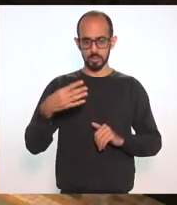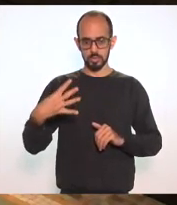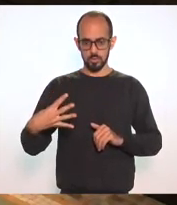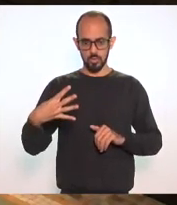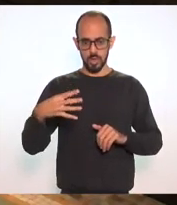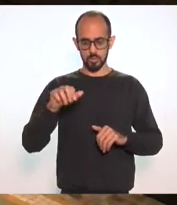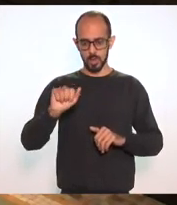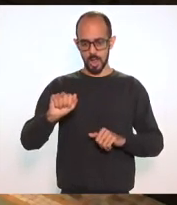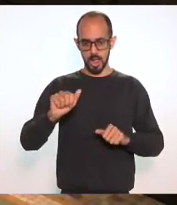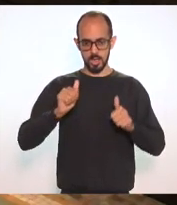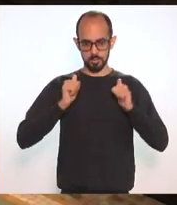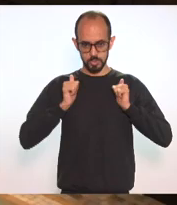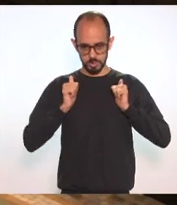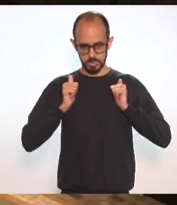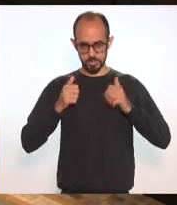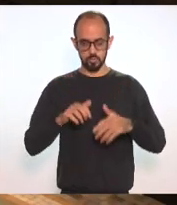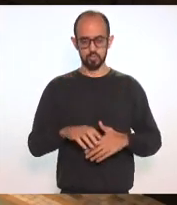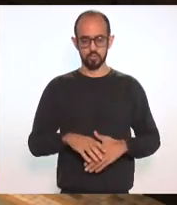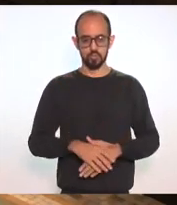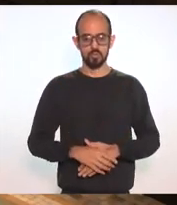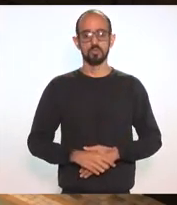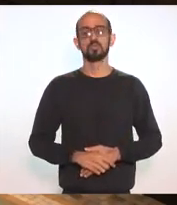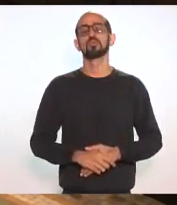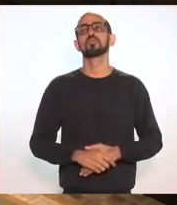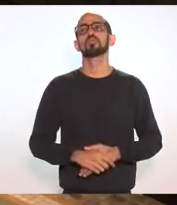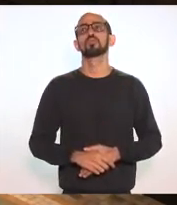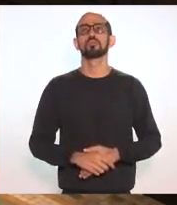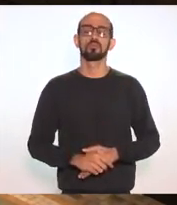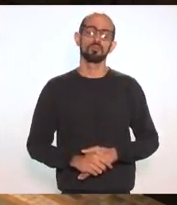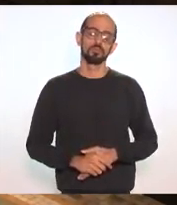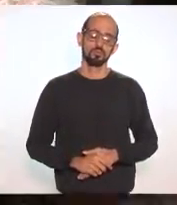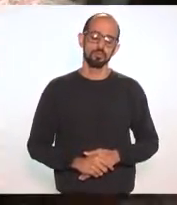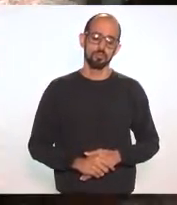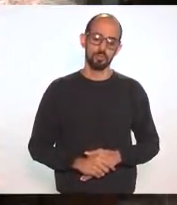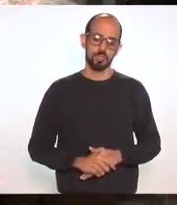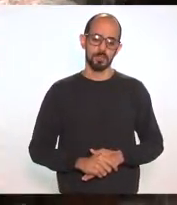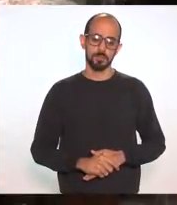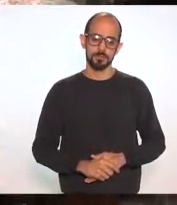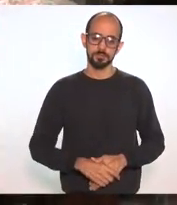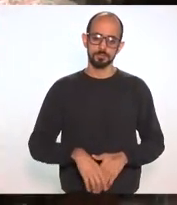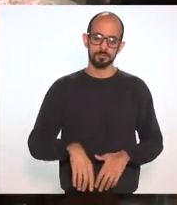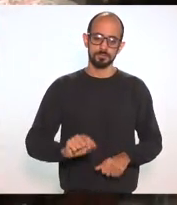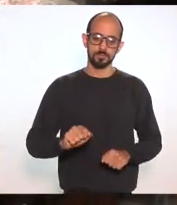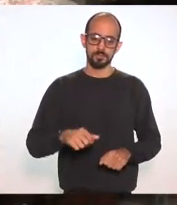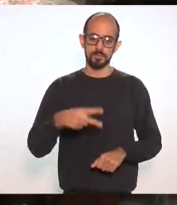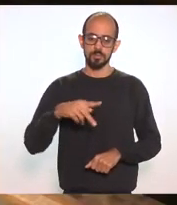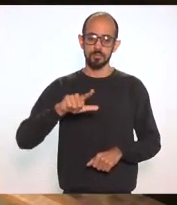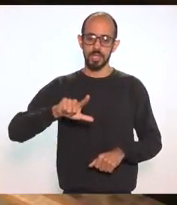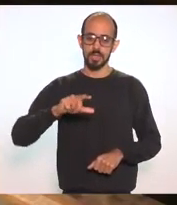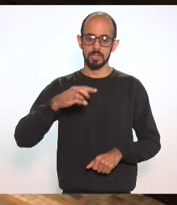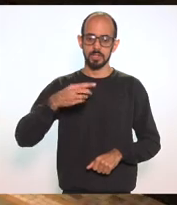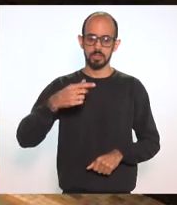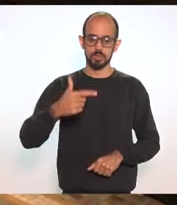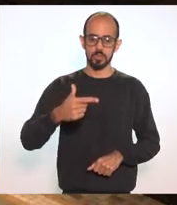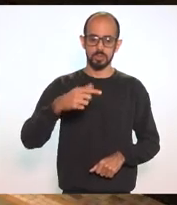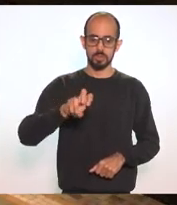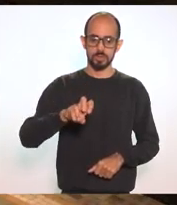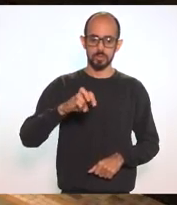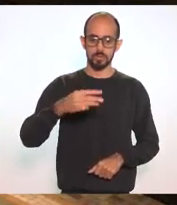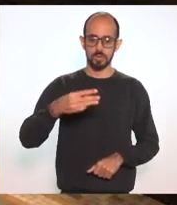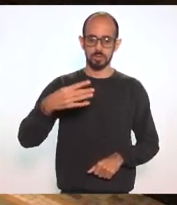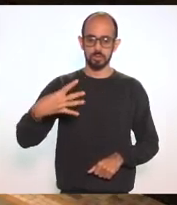abstenção. Abstenção na terceira sessão extraordinária. O PL 2534-A de 2017.